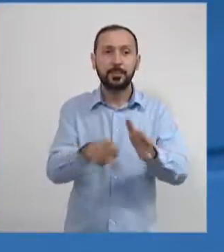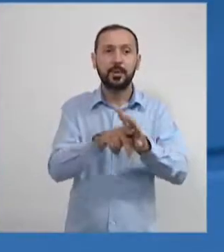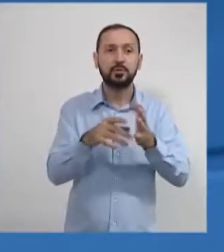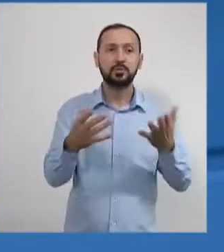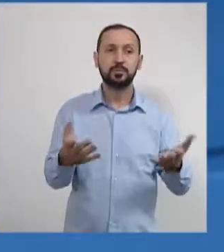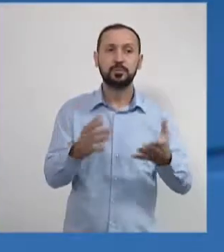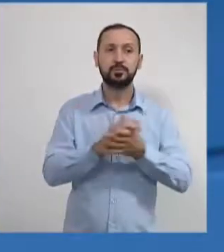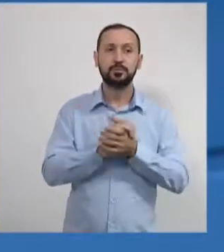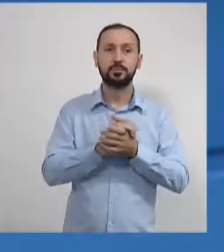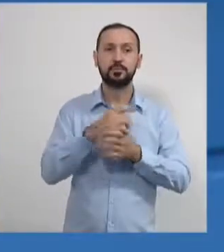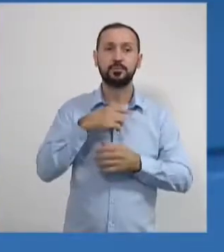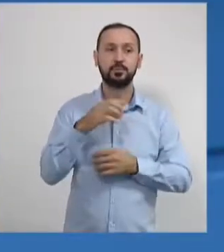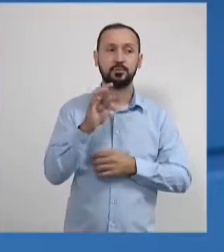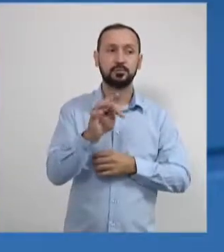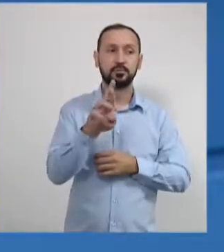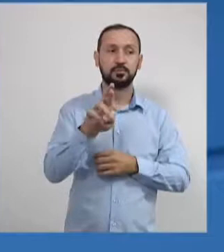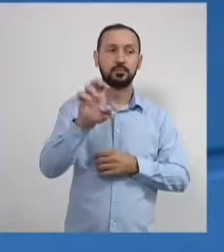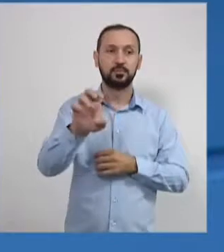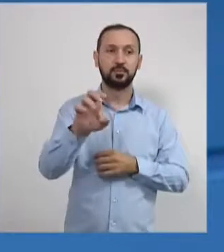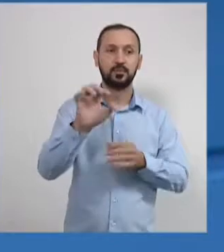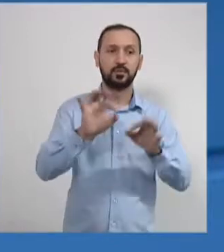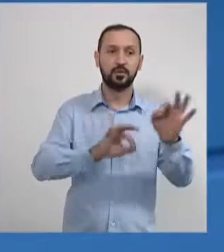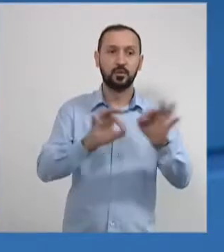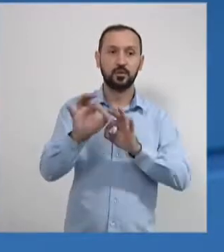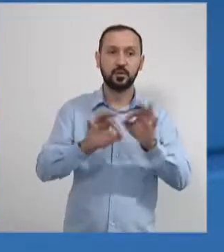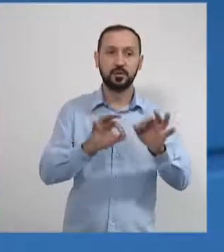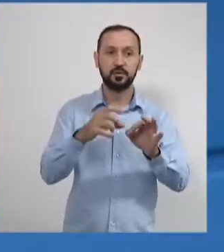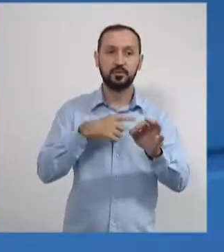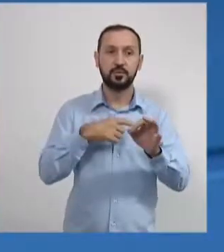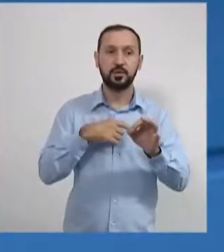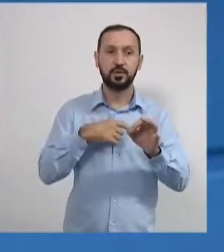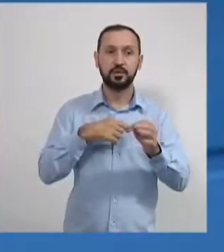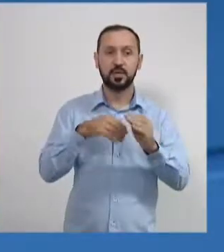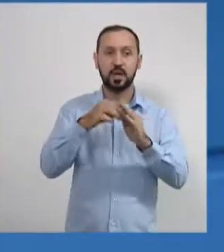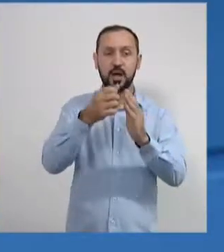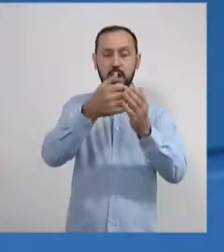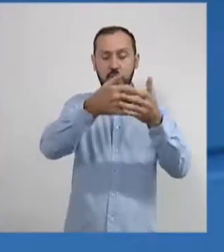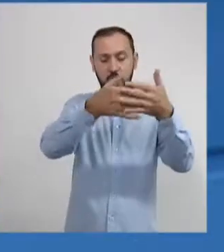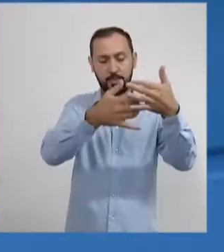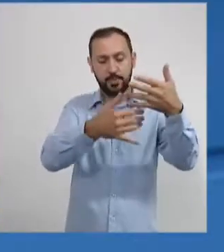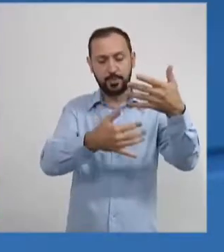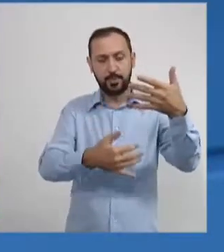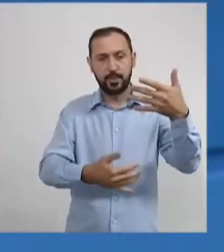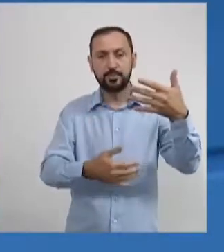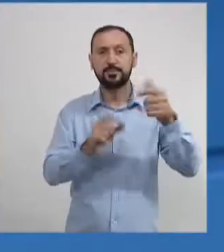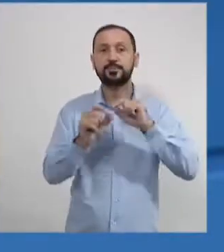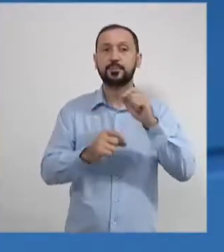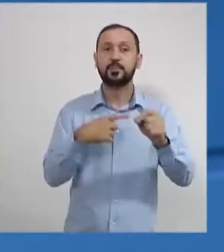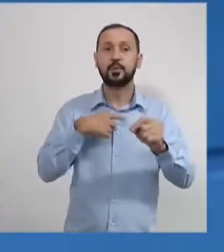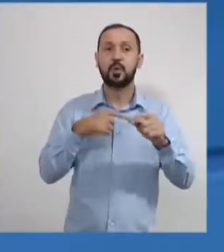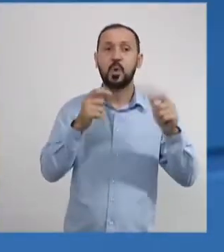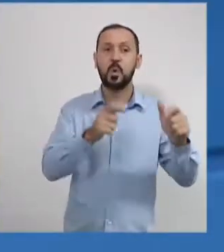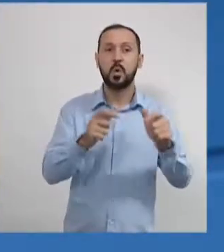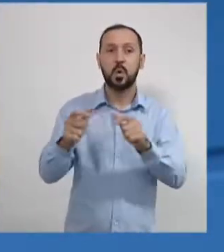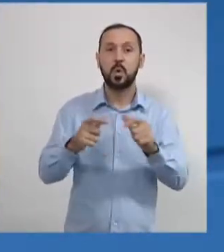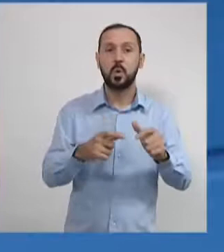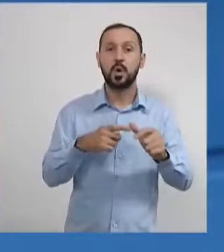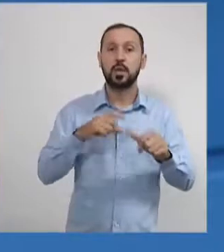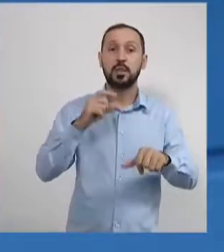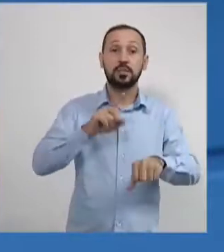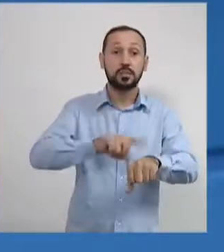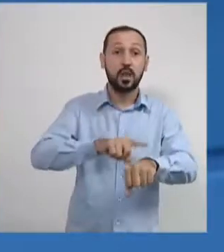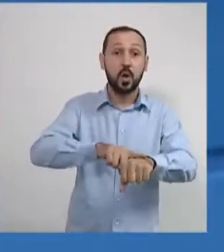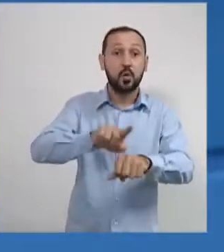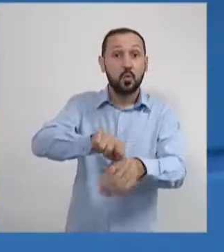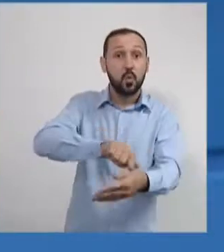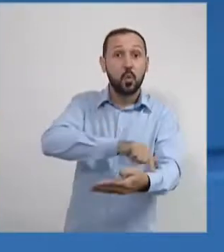digital, o TRE teve que fazer nominal, fazer a lista e aí todos os locais teve que mudar tudo na